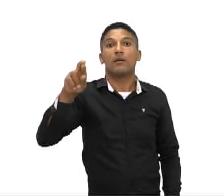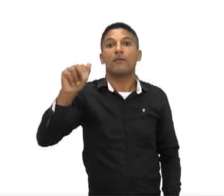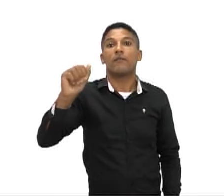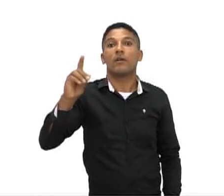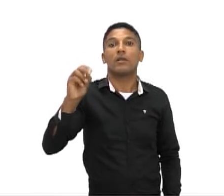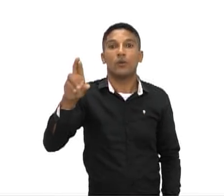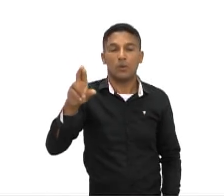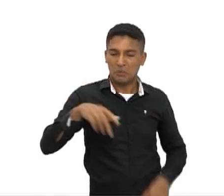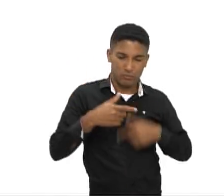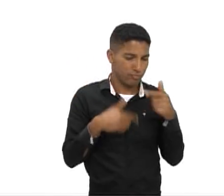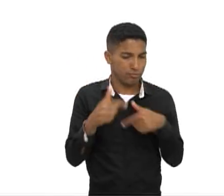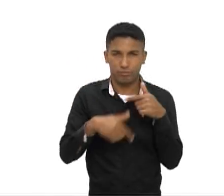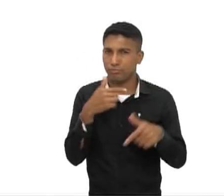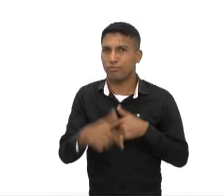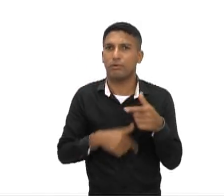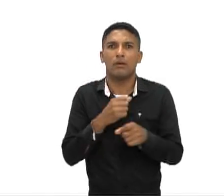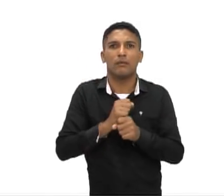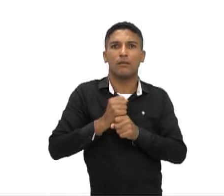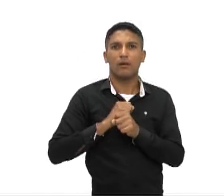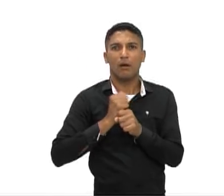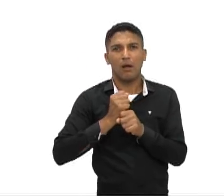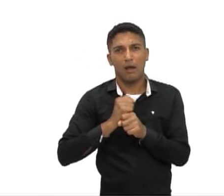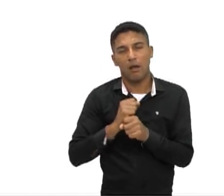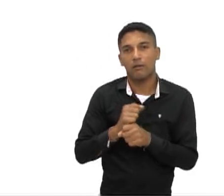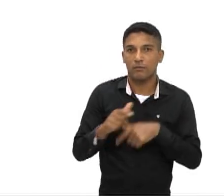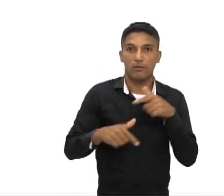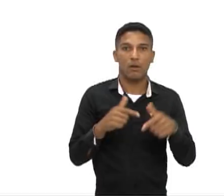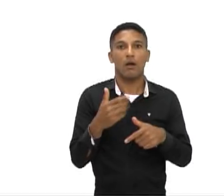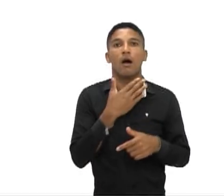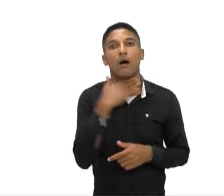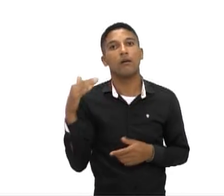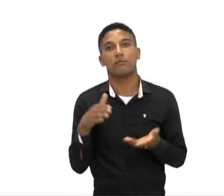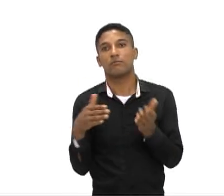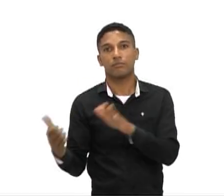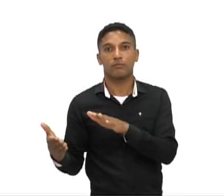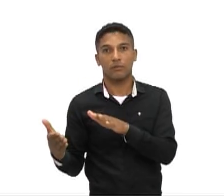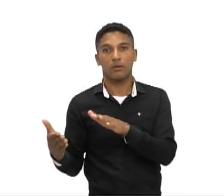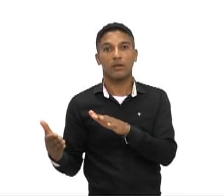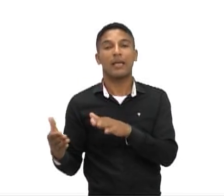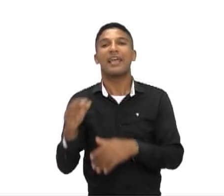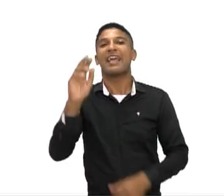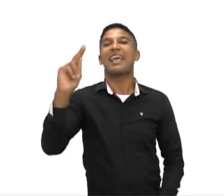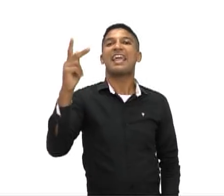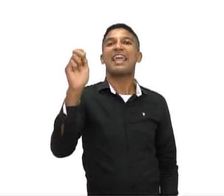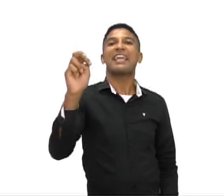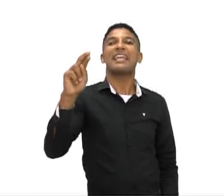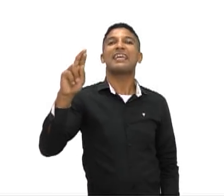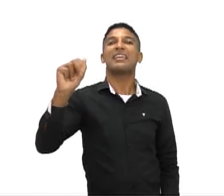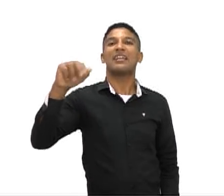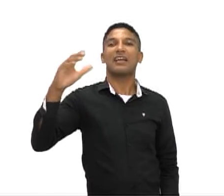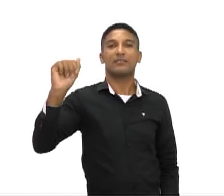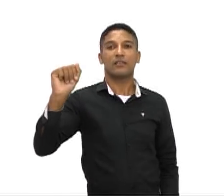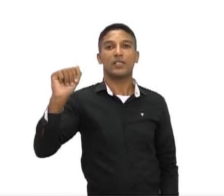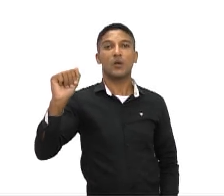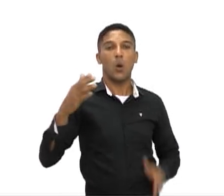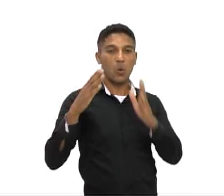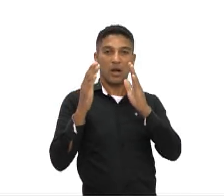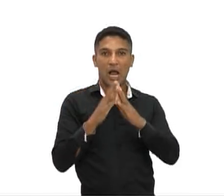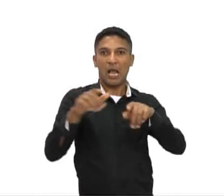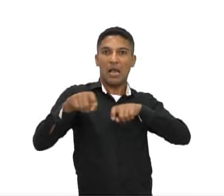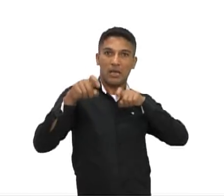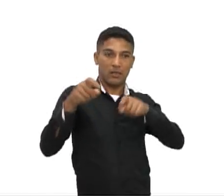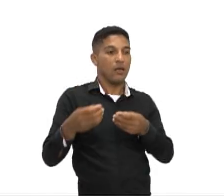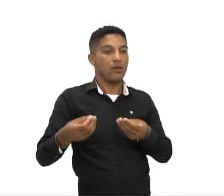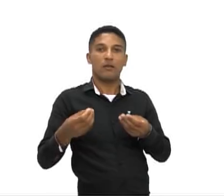família. Quando faleceu, deixou sua herança para os filhos, o mais velho, o segundo e o caçula.